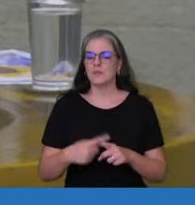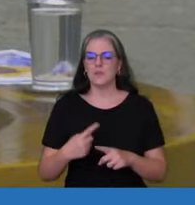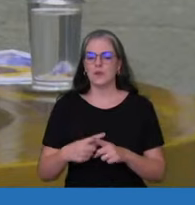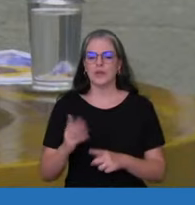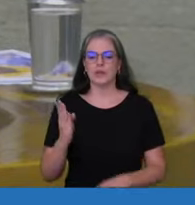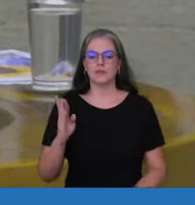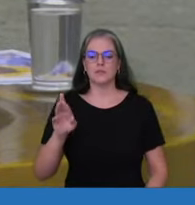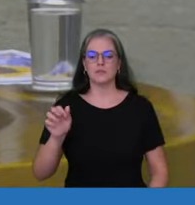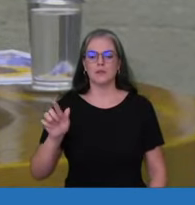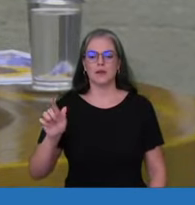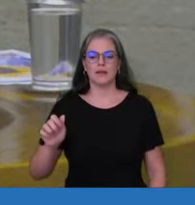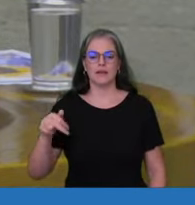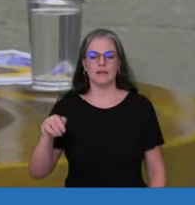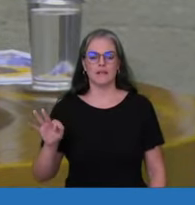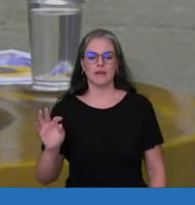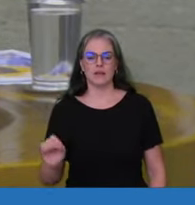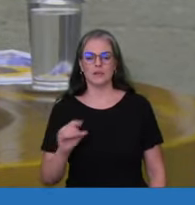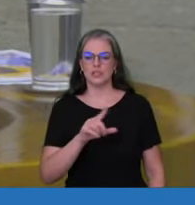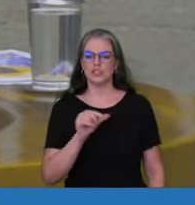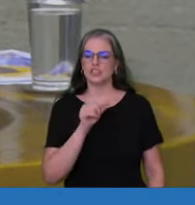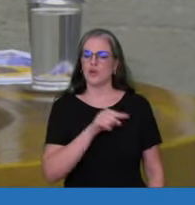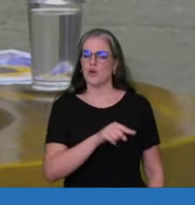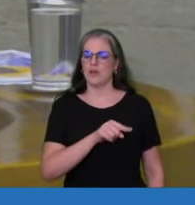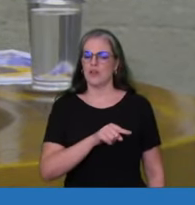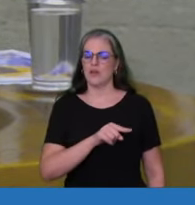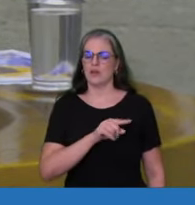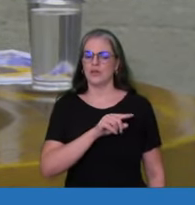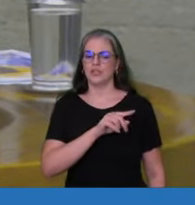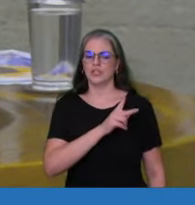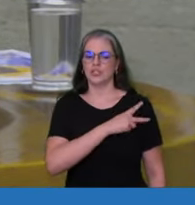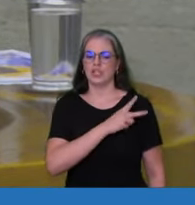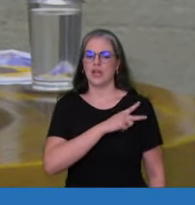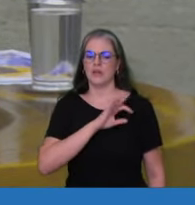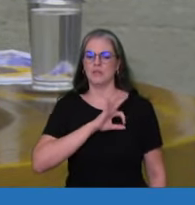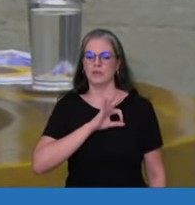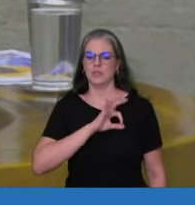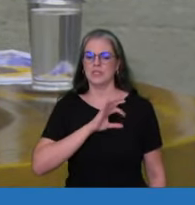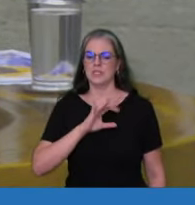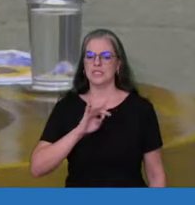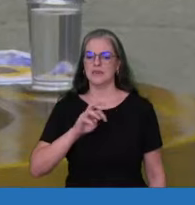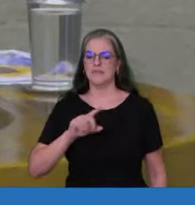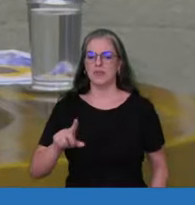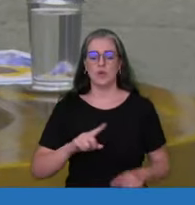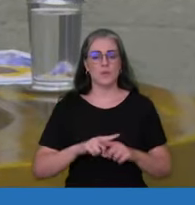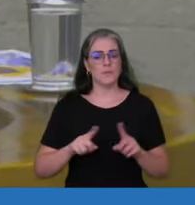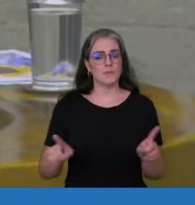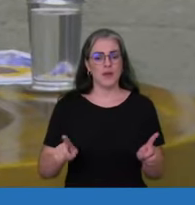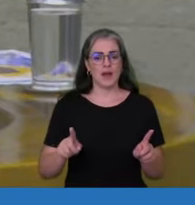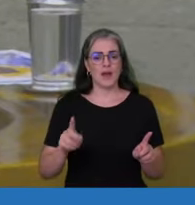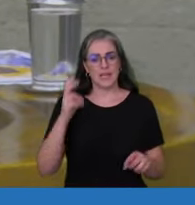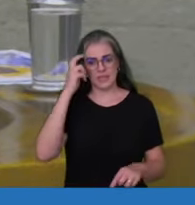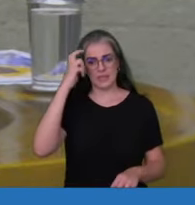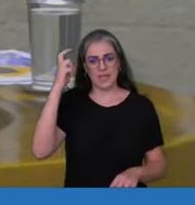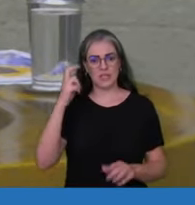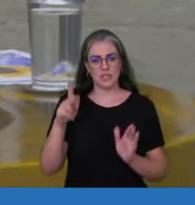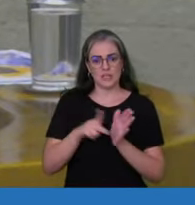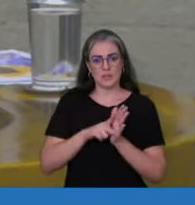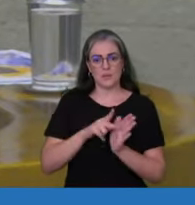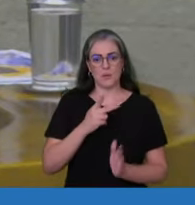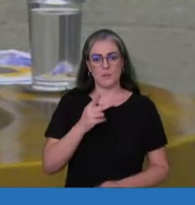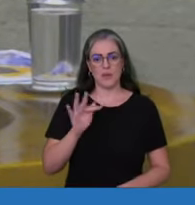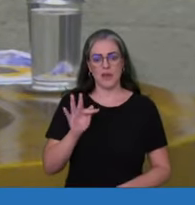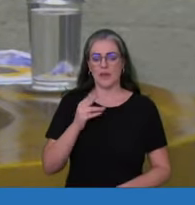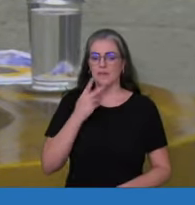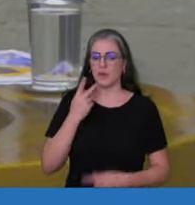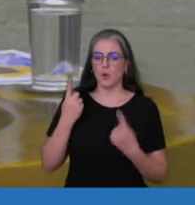chefe da Polícia Civil, mesmo contra a indicação da inteligência da PF? Até quando